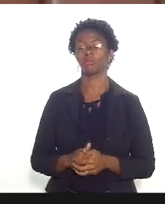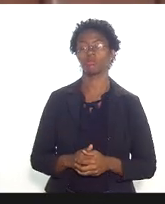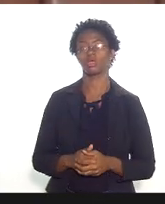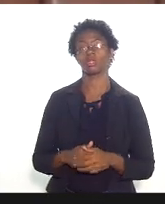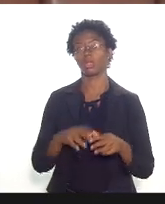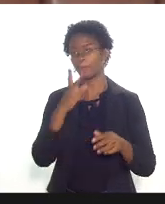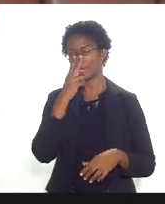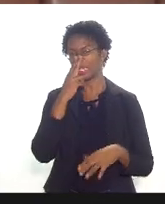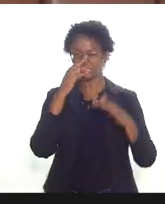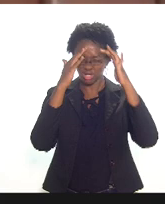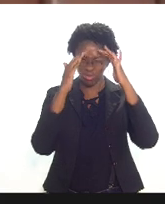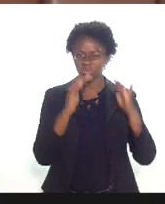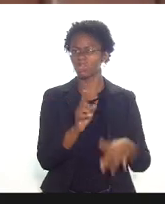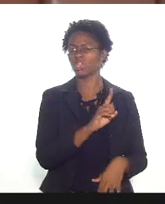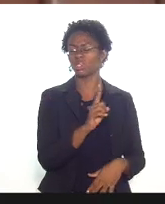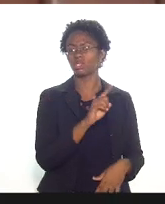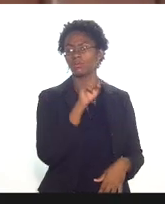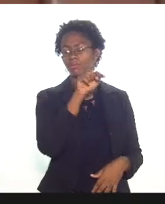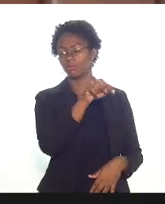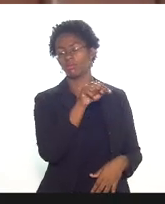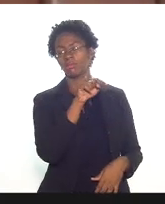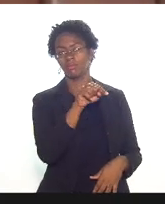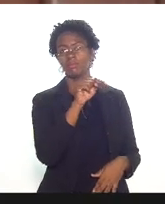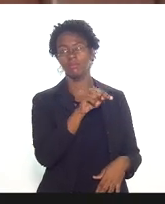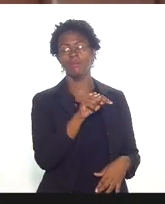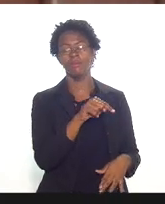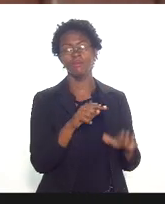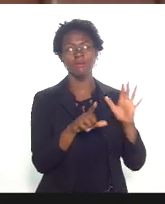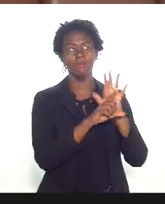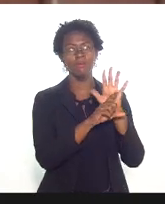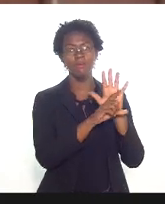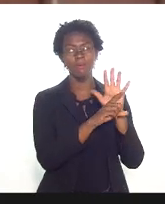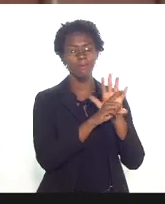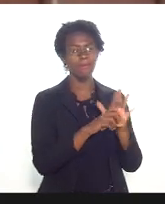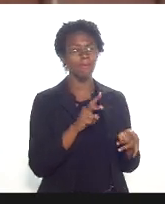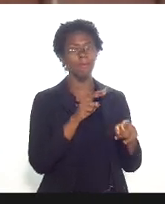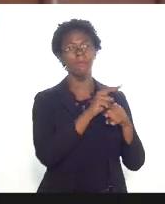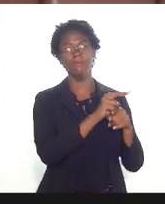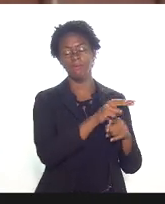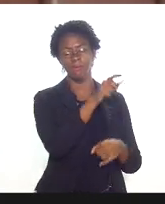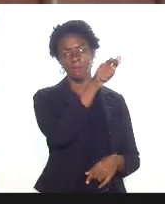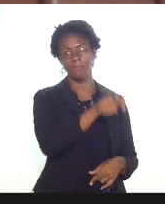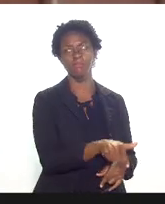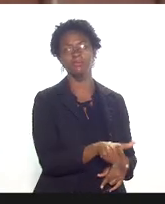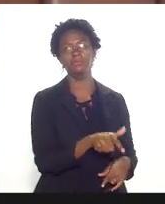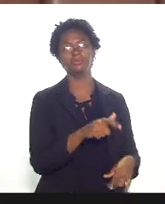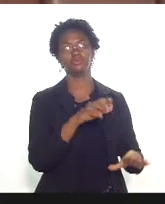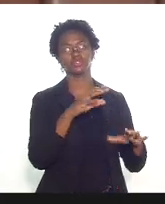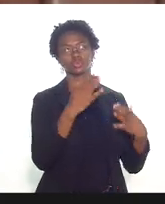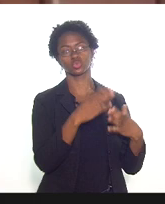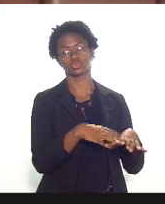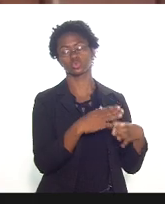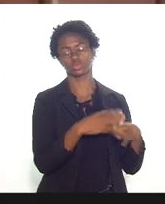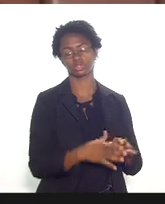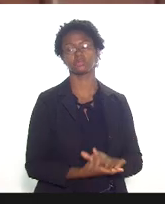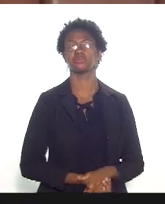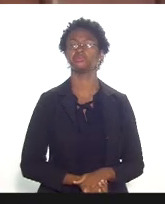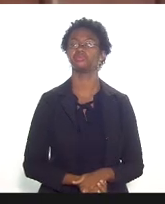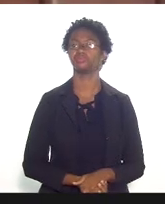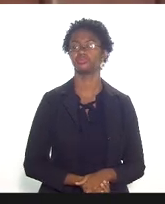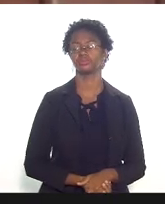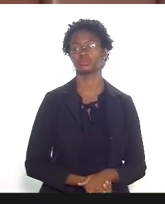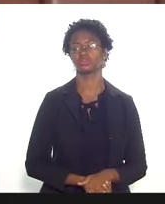profissionais concursados nas atividades essenciais. de audiência pública para discutir o descumprimento do